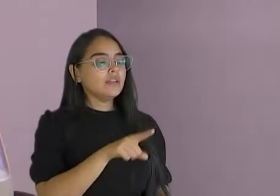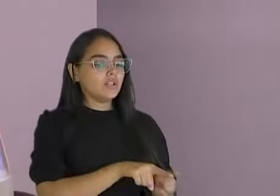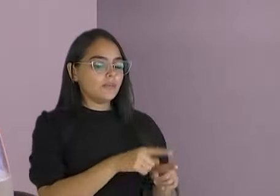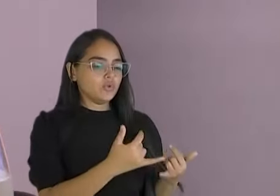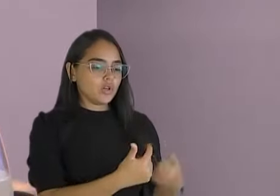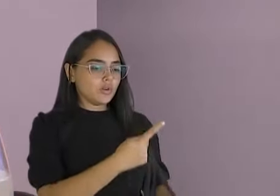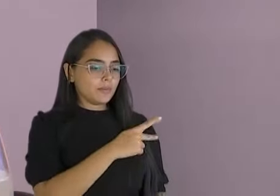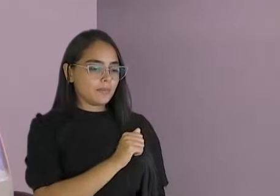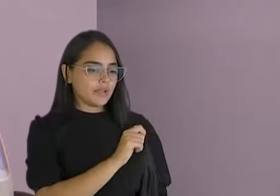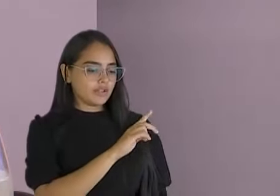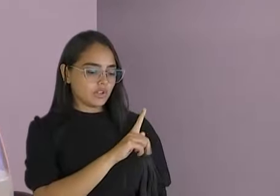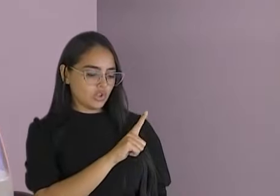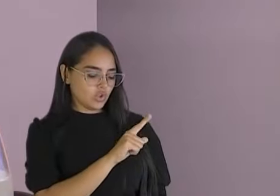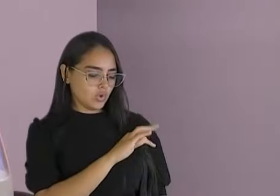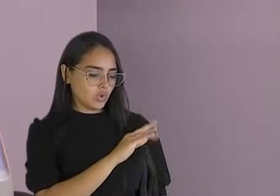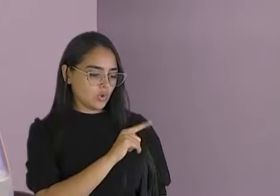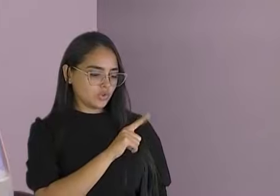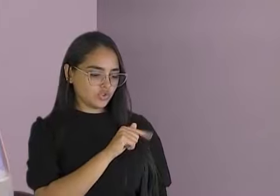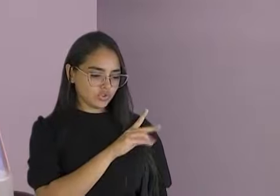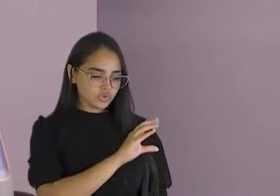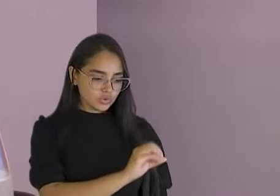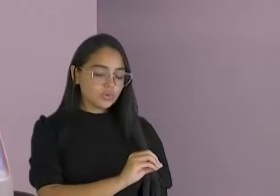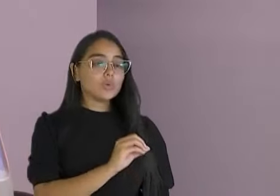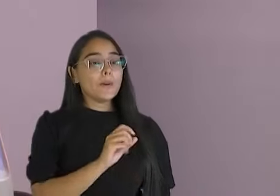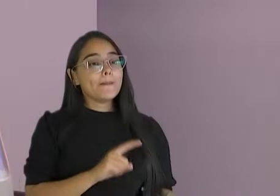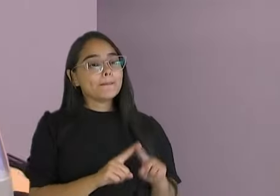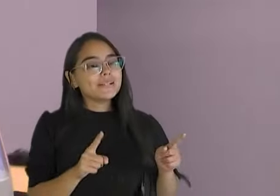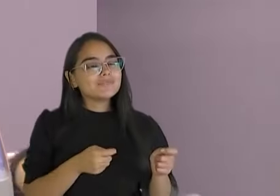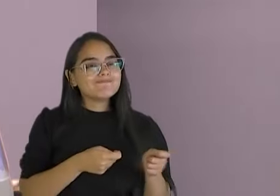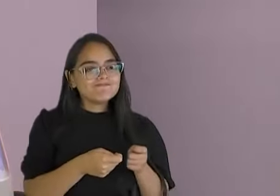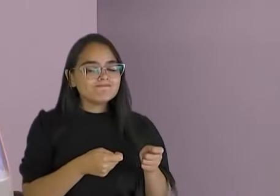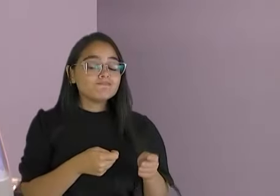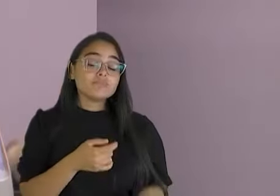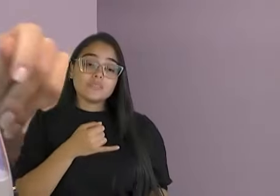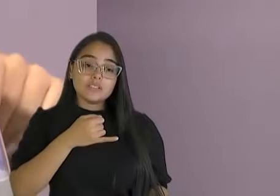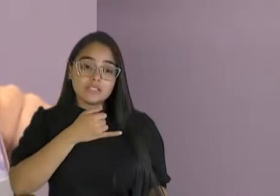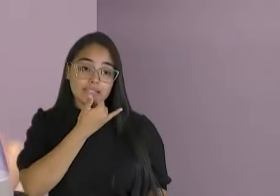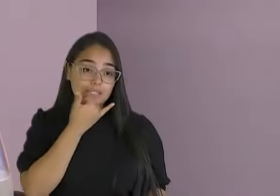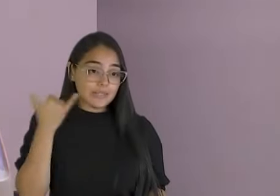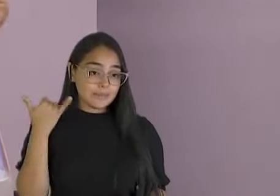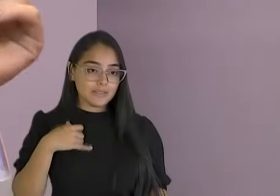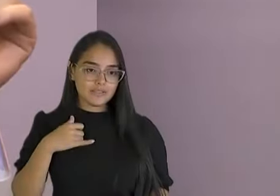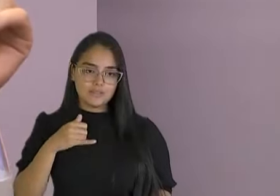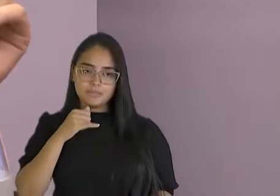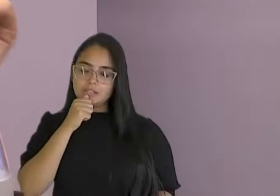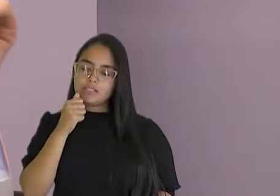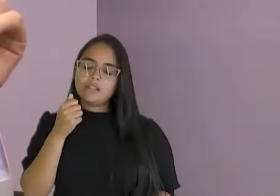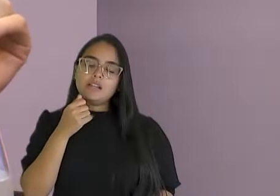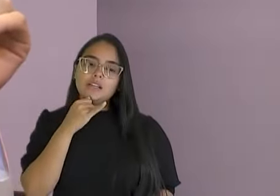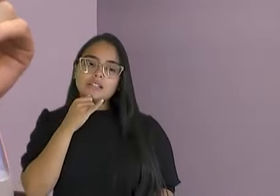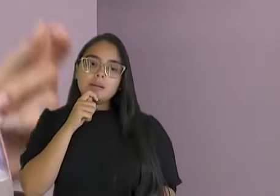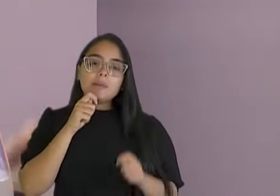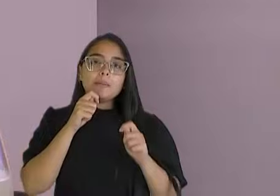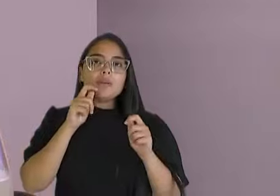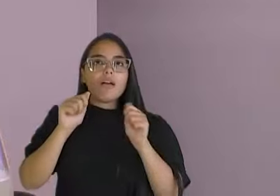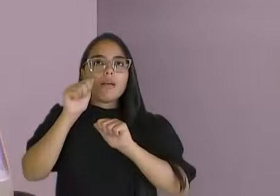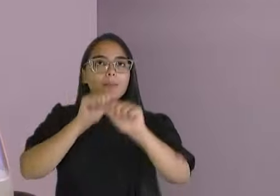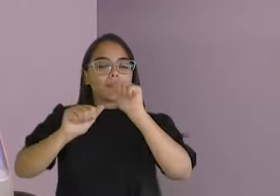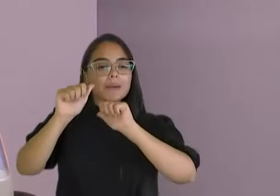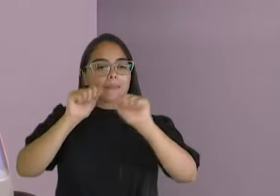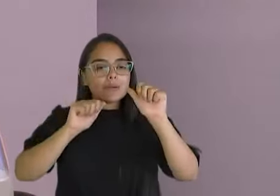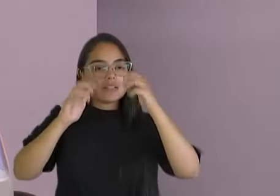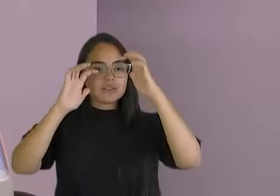outras que da pessoa ali conseguir aguentar. Mas ele fala que quando a gente bebe, a gente começa a abrir uma conta no nosso cérebro. E no final da